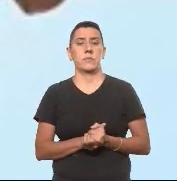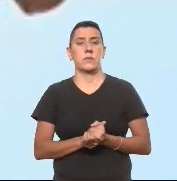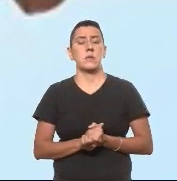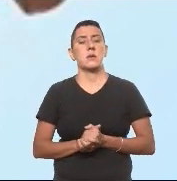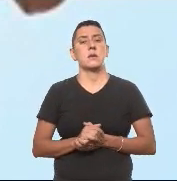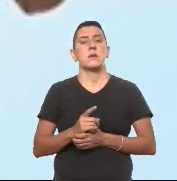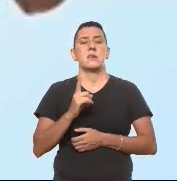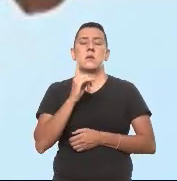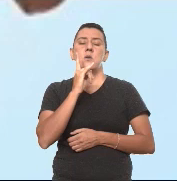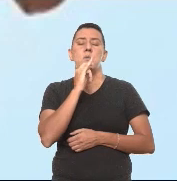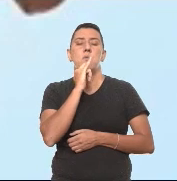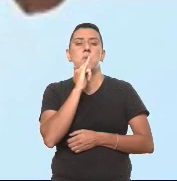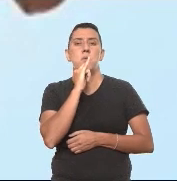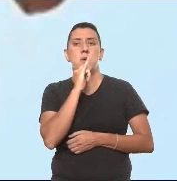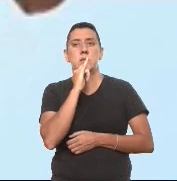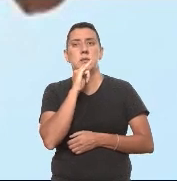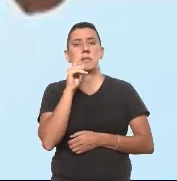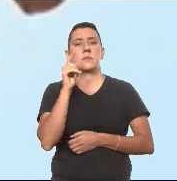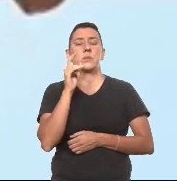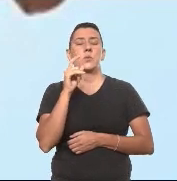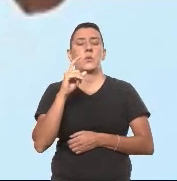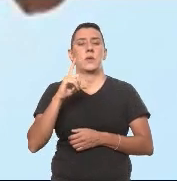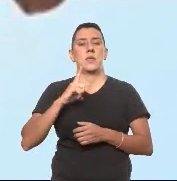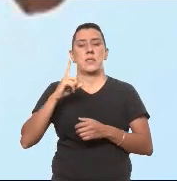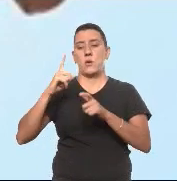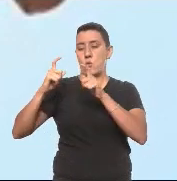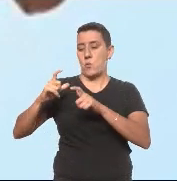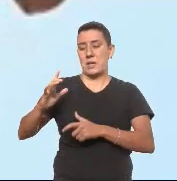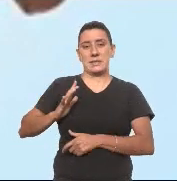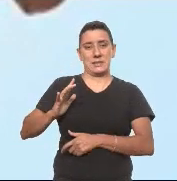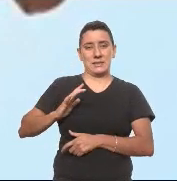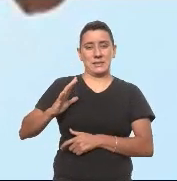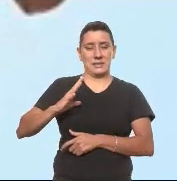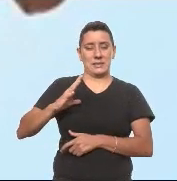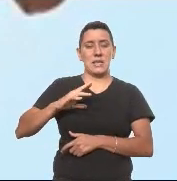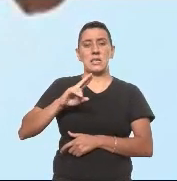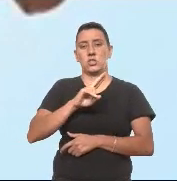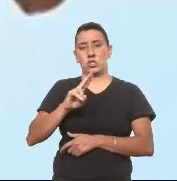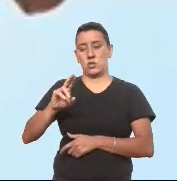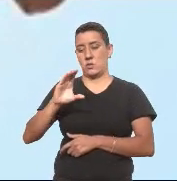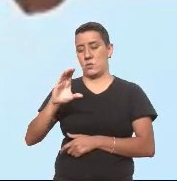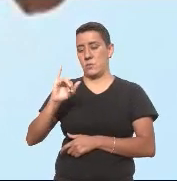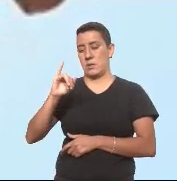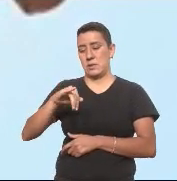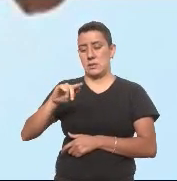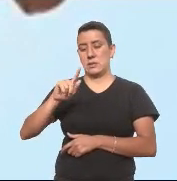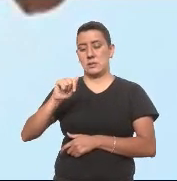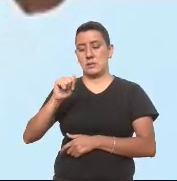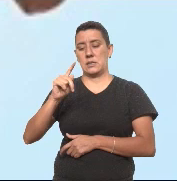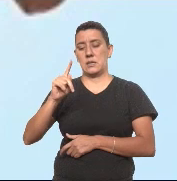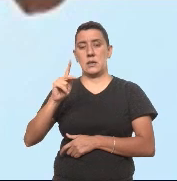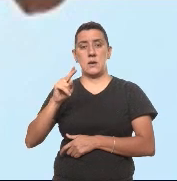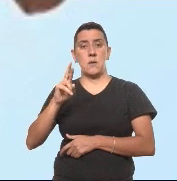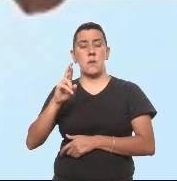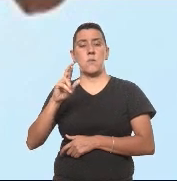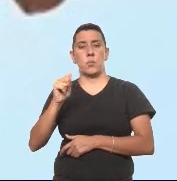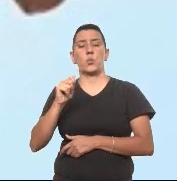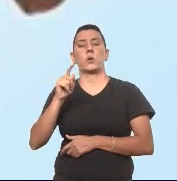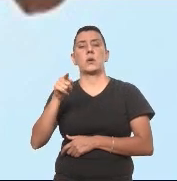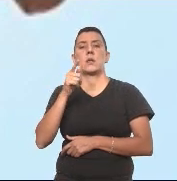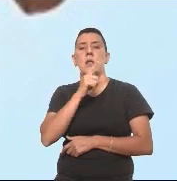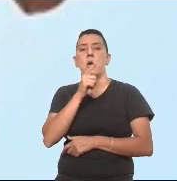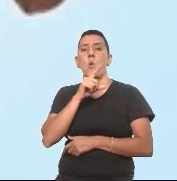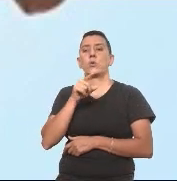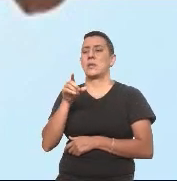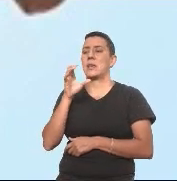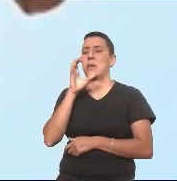mencionar um exemplo de Cingapura onde eles implementaram as soluções de Brom o palhaço pela cidade e ao invés de eu